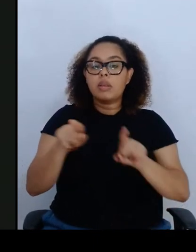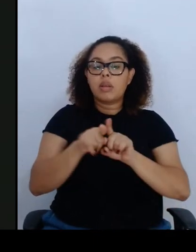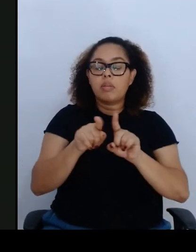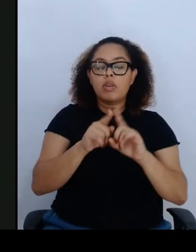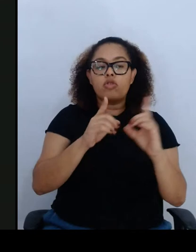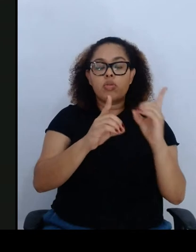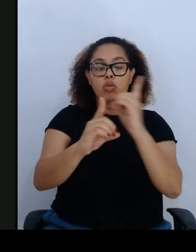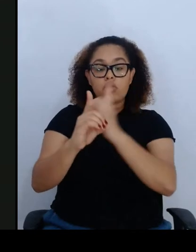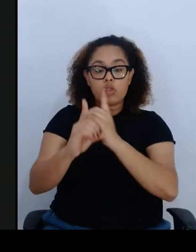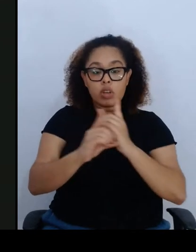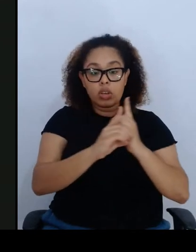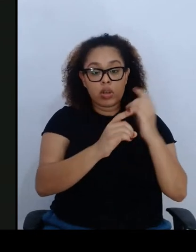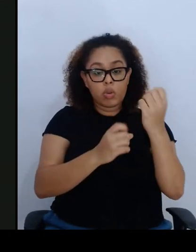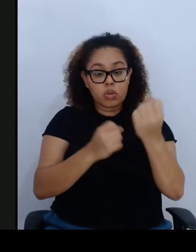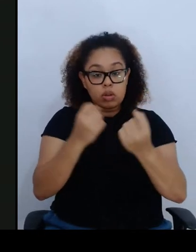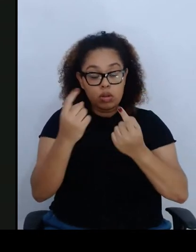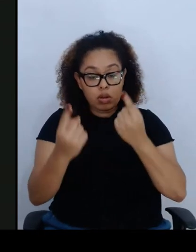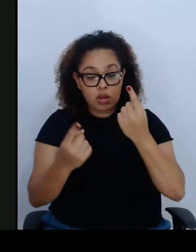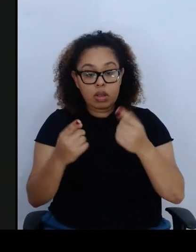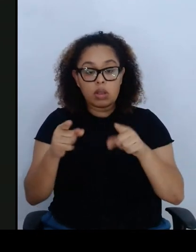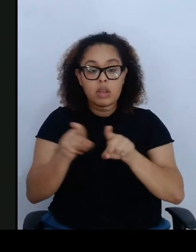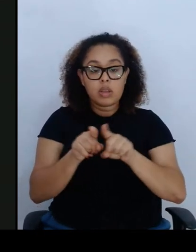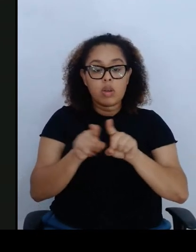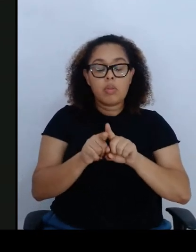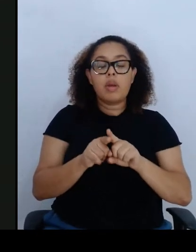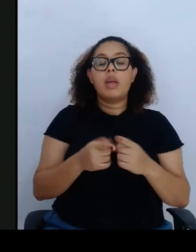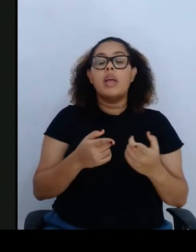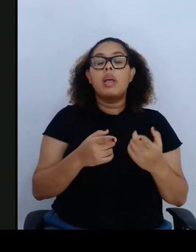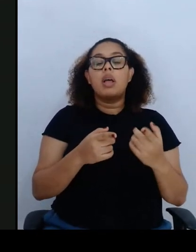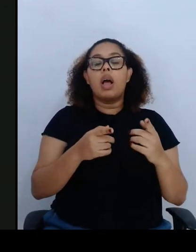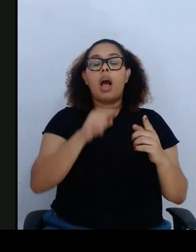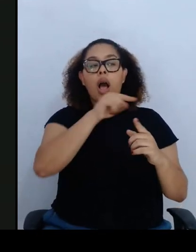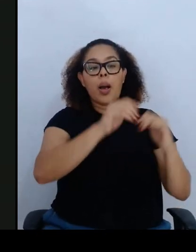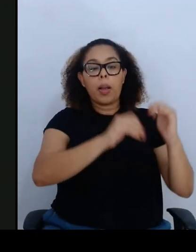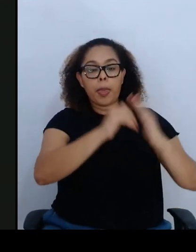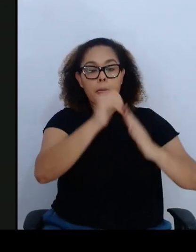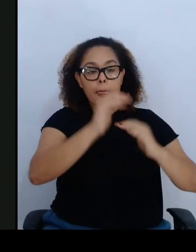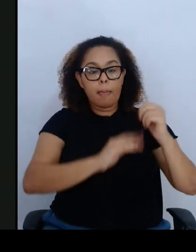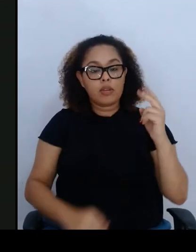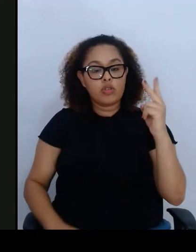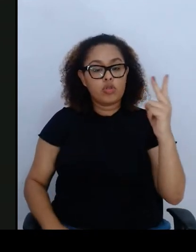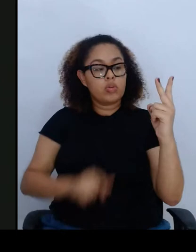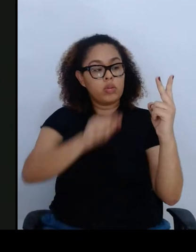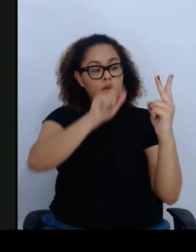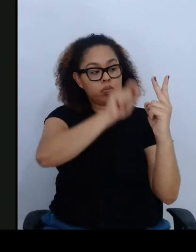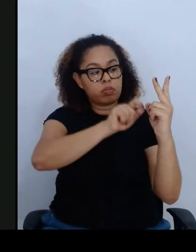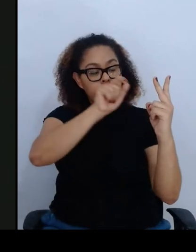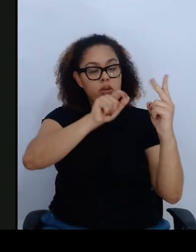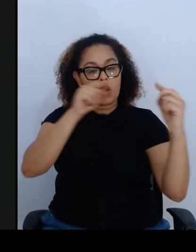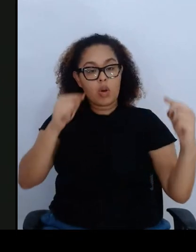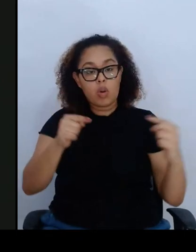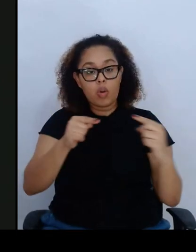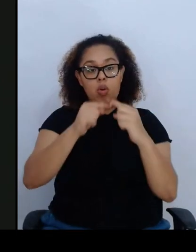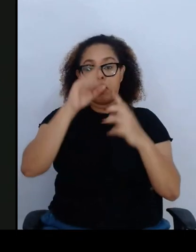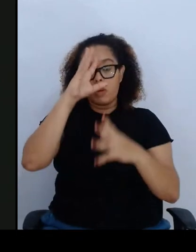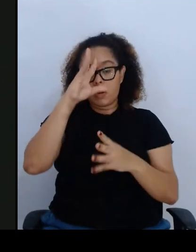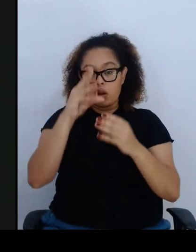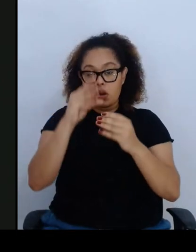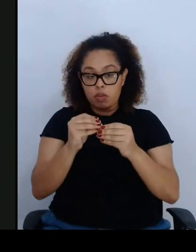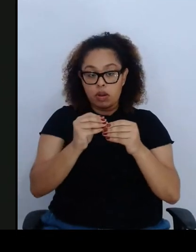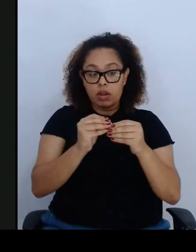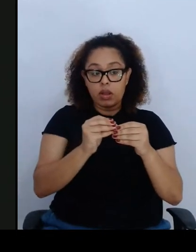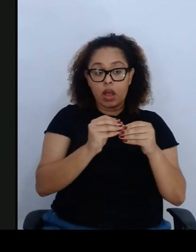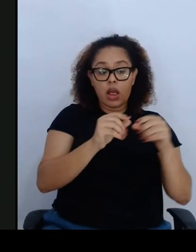a obra tio figuers ou duas figuras para mim está conectada a essas ideias emergentes da esfera doméstica